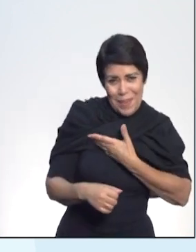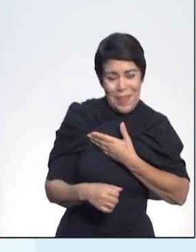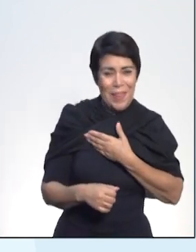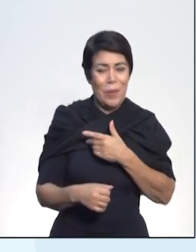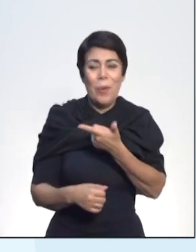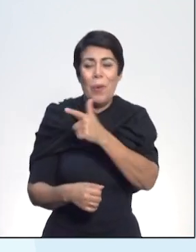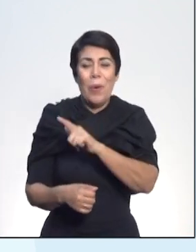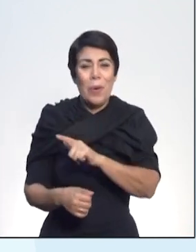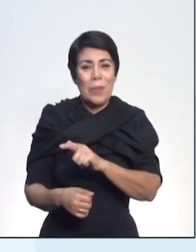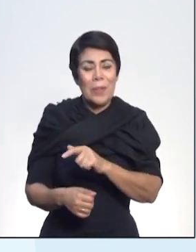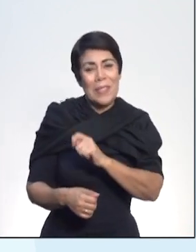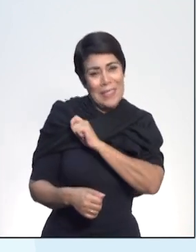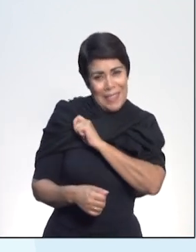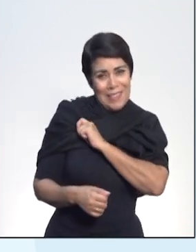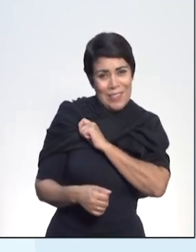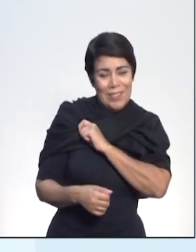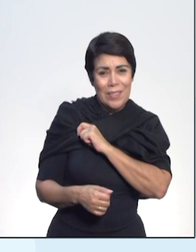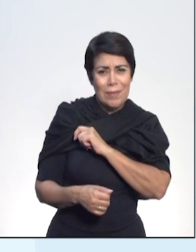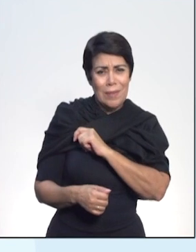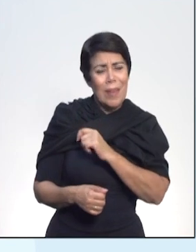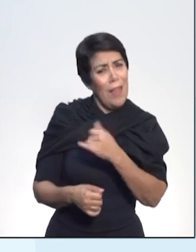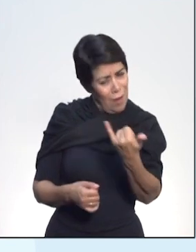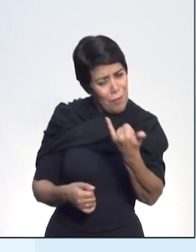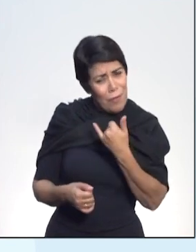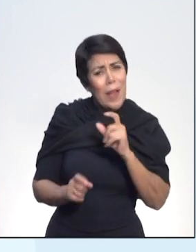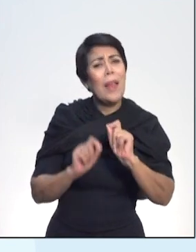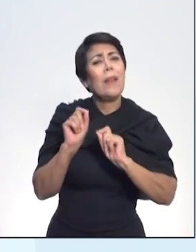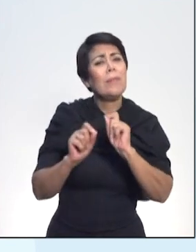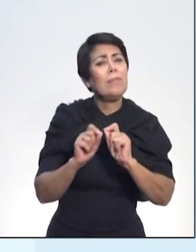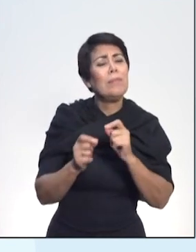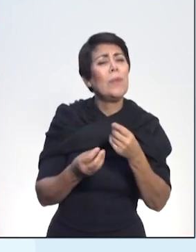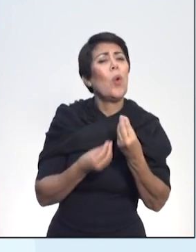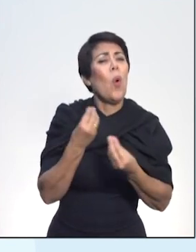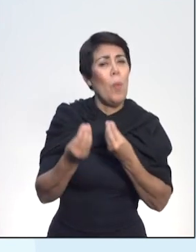de classe? Conte para a gente como isso ocorre.